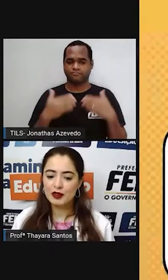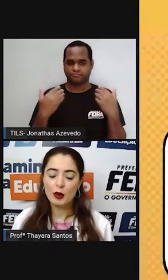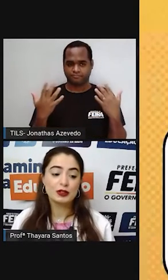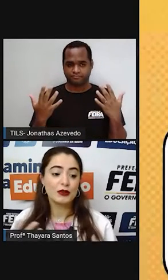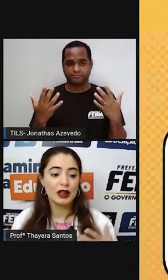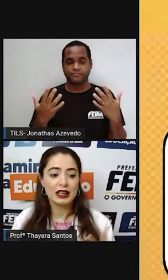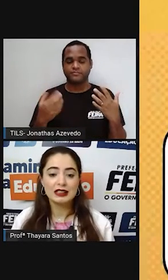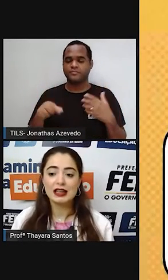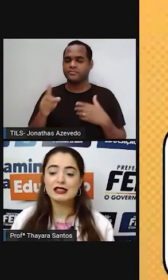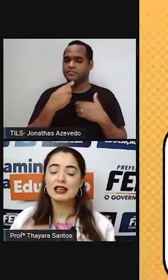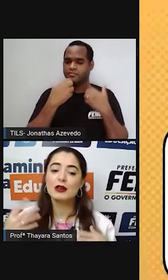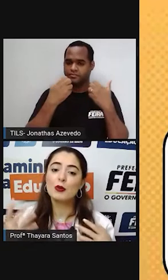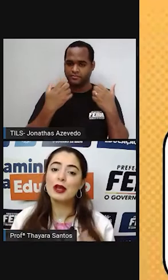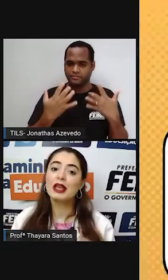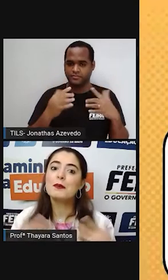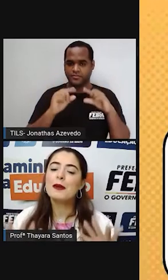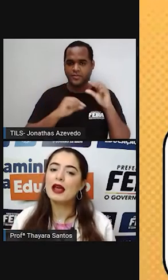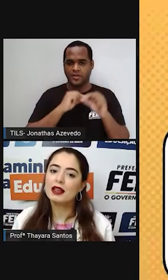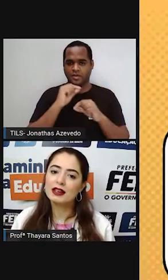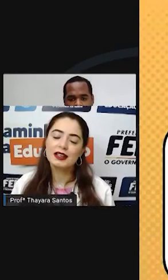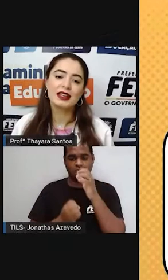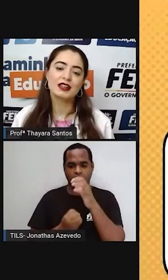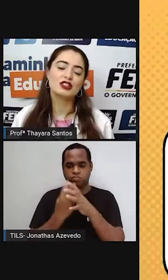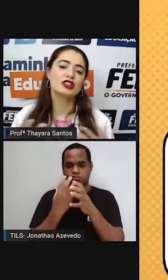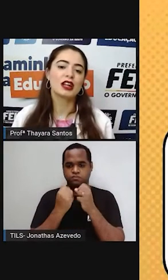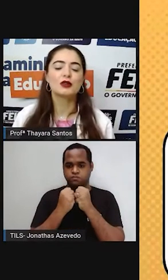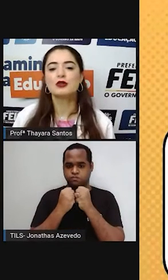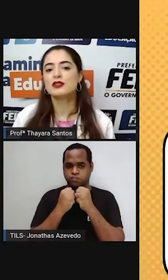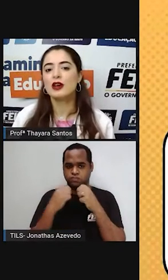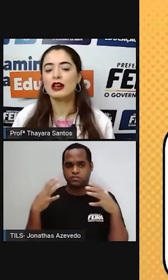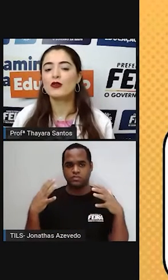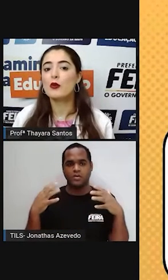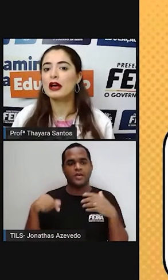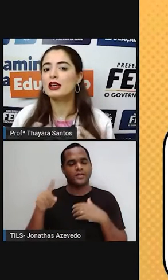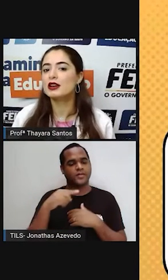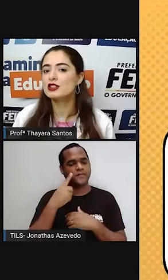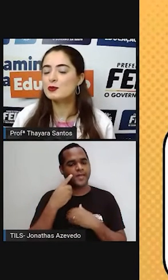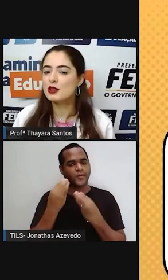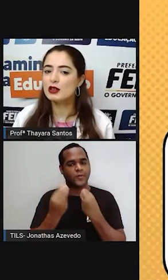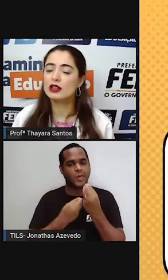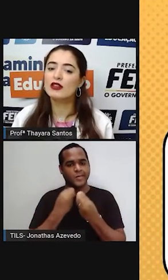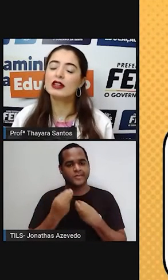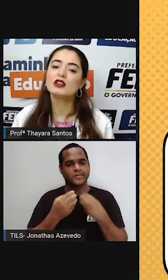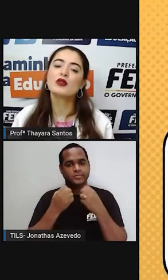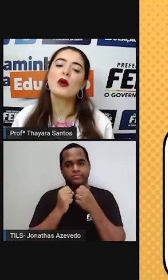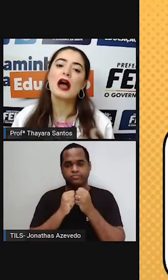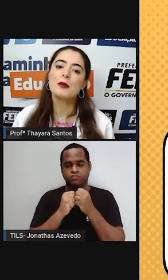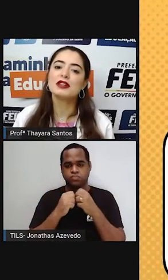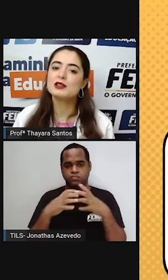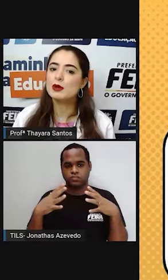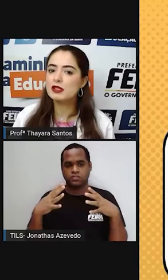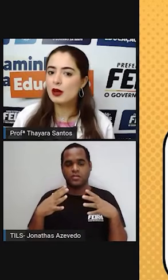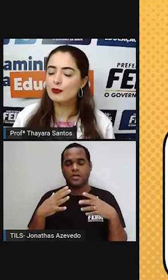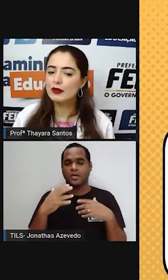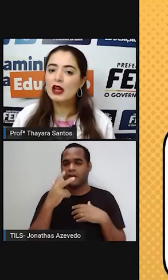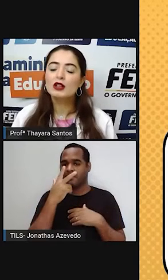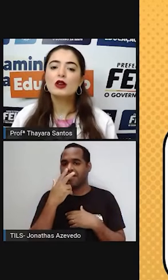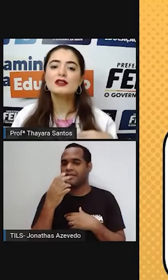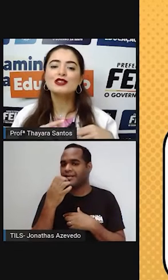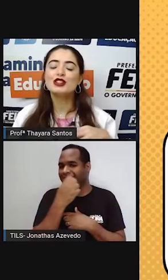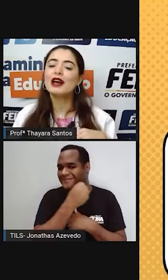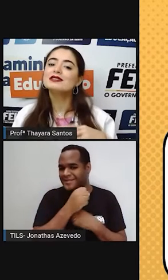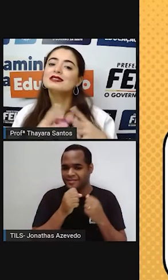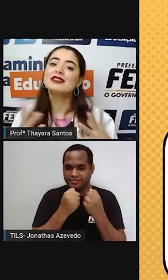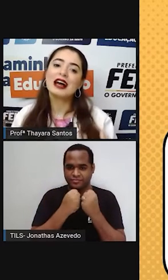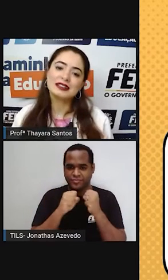Então, como eu já falei, né, esse Big Bang que a gente traduz e fala que foi uma grande explosão, na verdade foi uma rápida expansão.